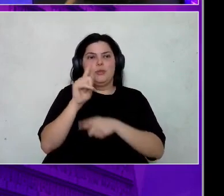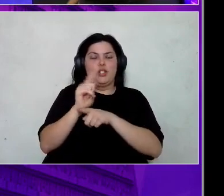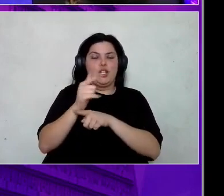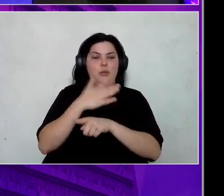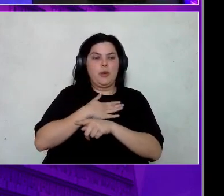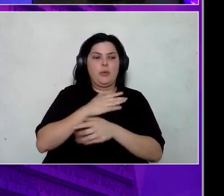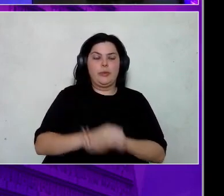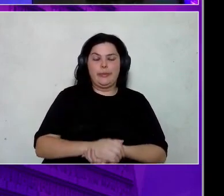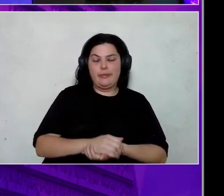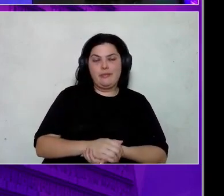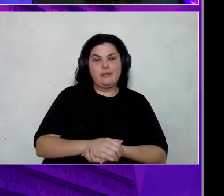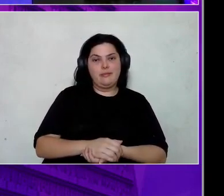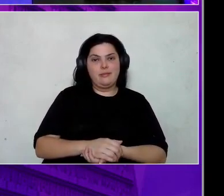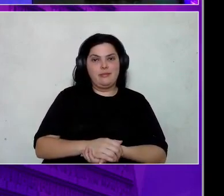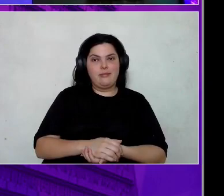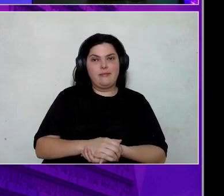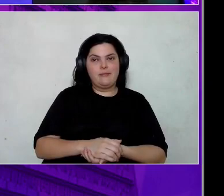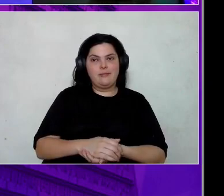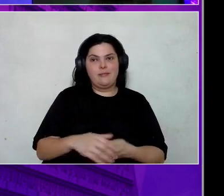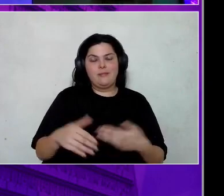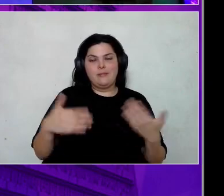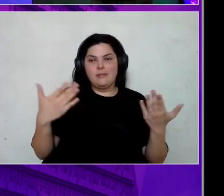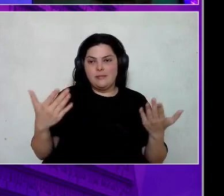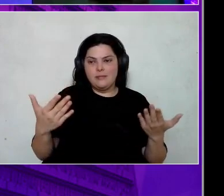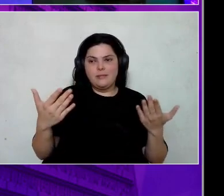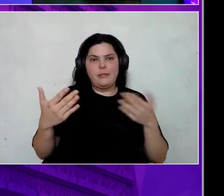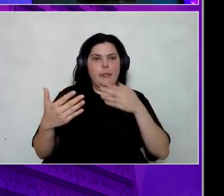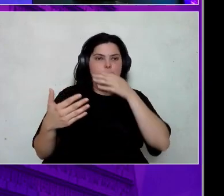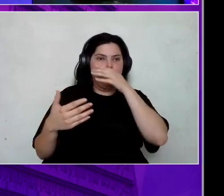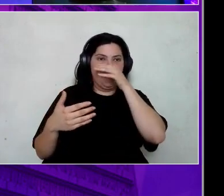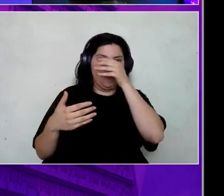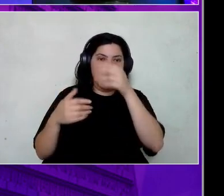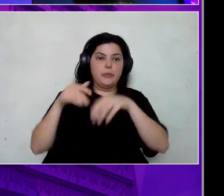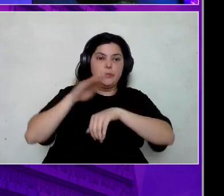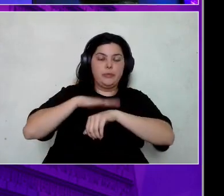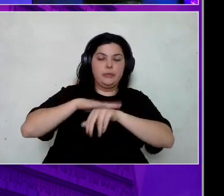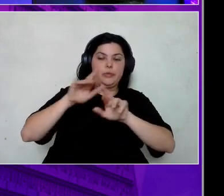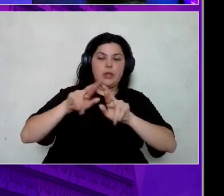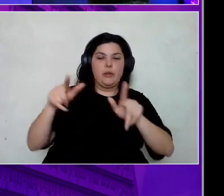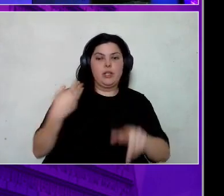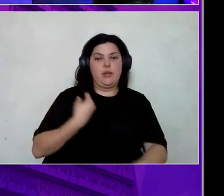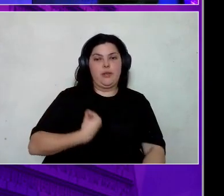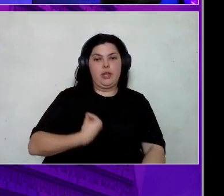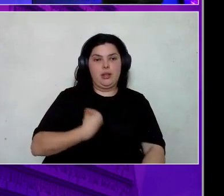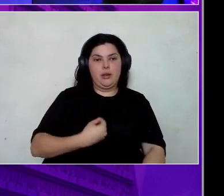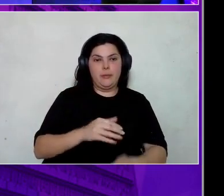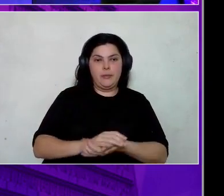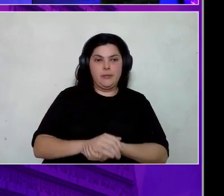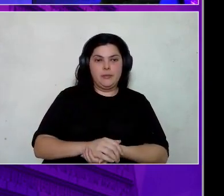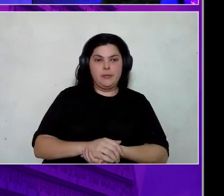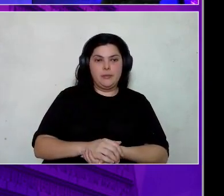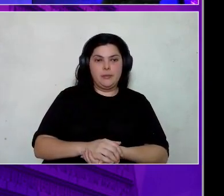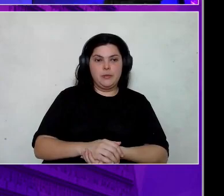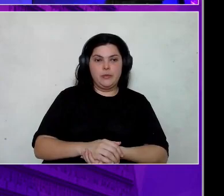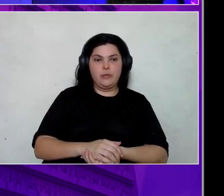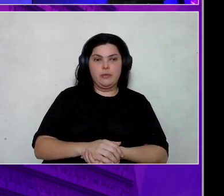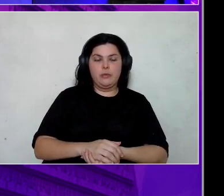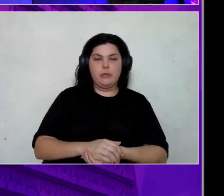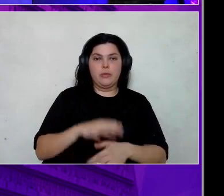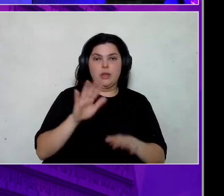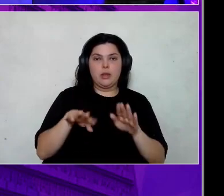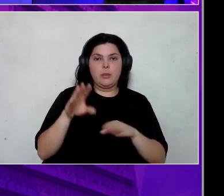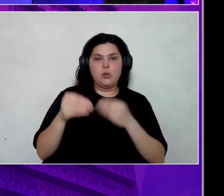Mas, assim, são momentos diferentes e que, dependendo da forma que você for promovido,